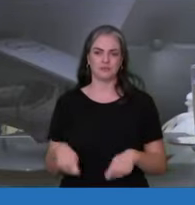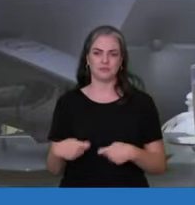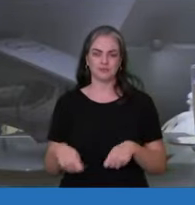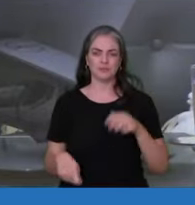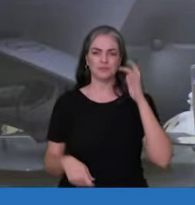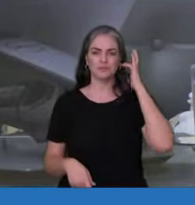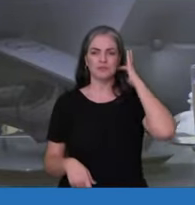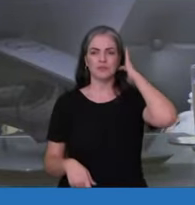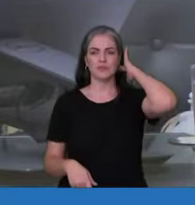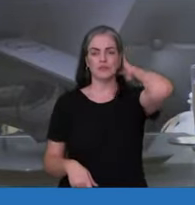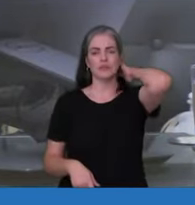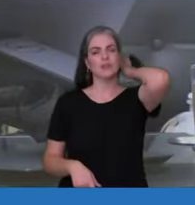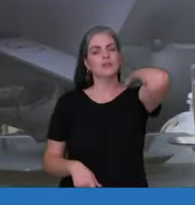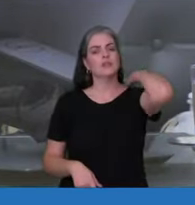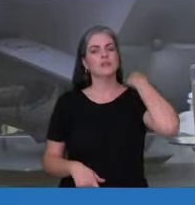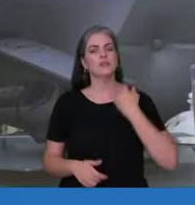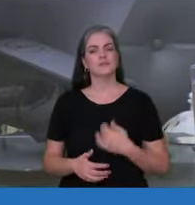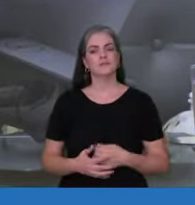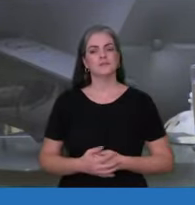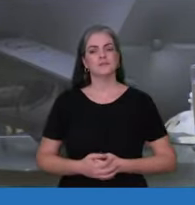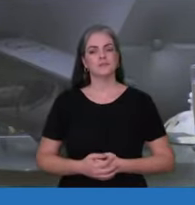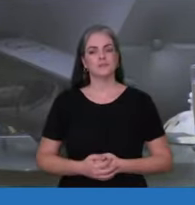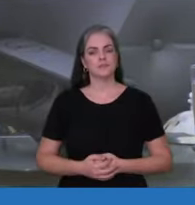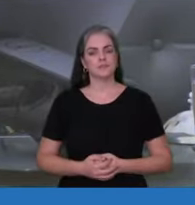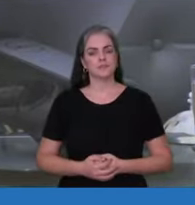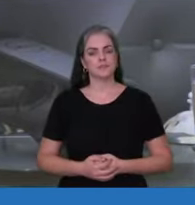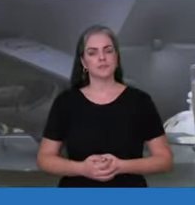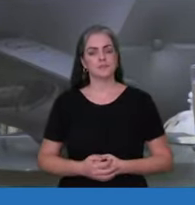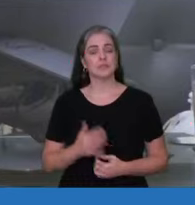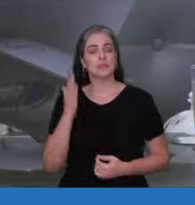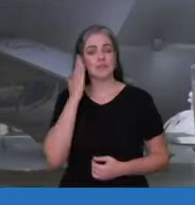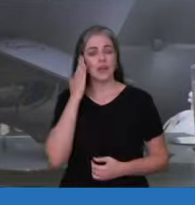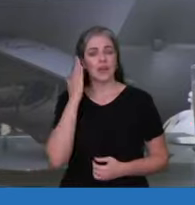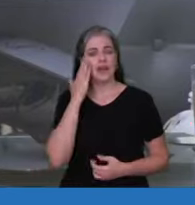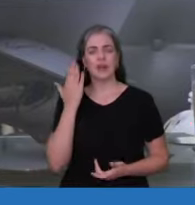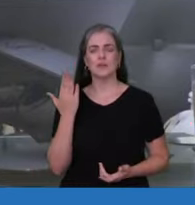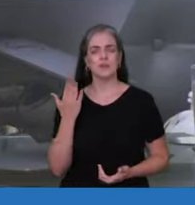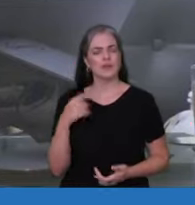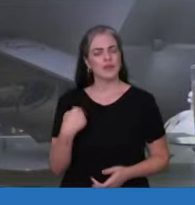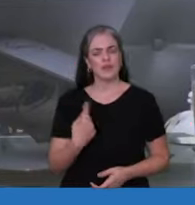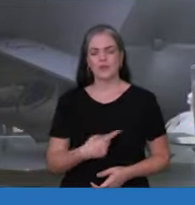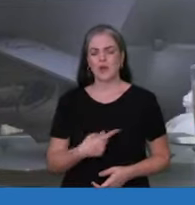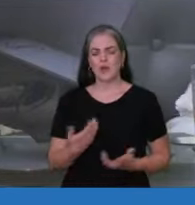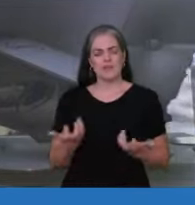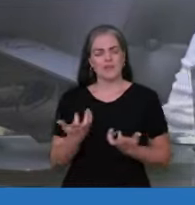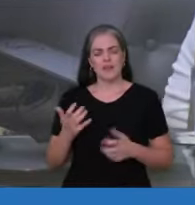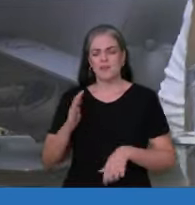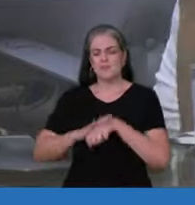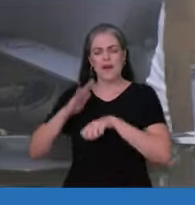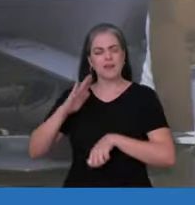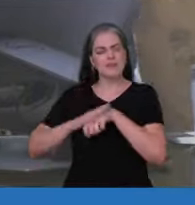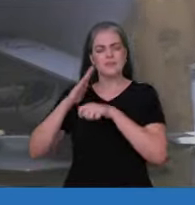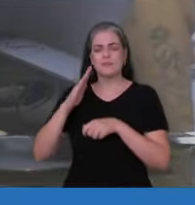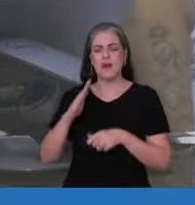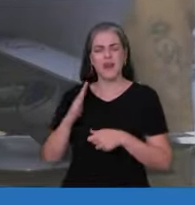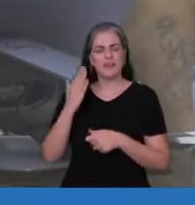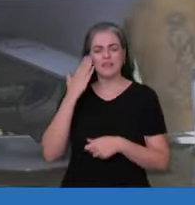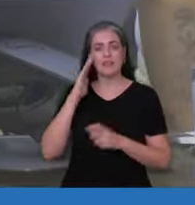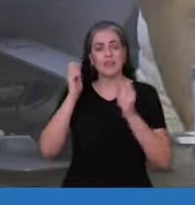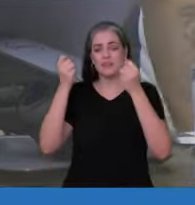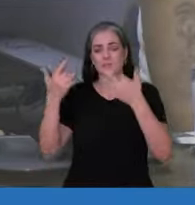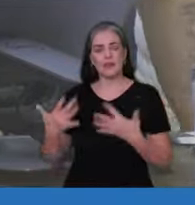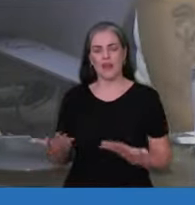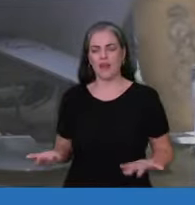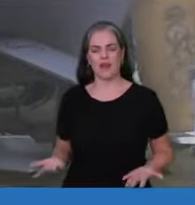pelo signo de nos impulsionar a buscarmos ainda mais o inexplicável. Como